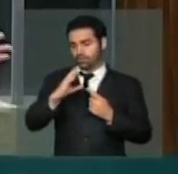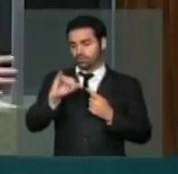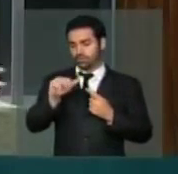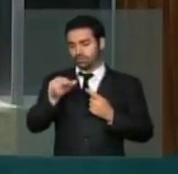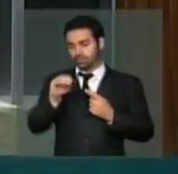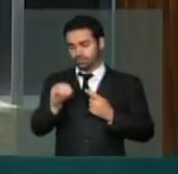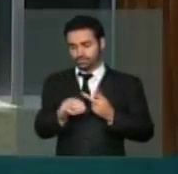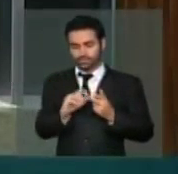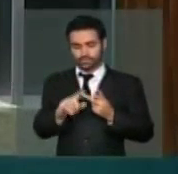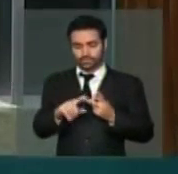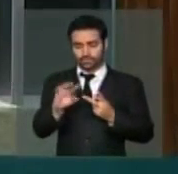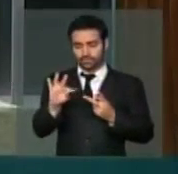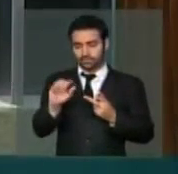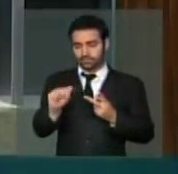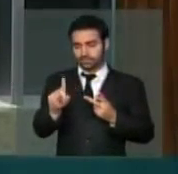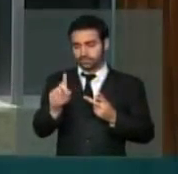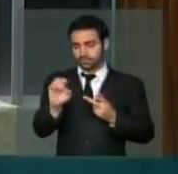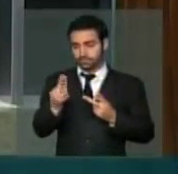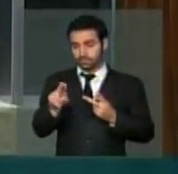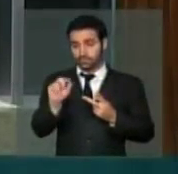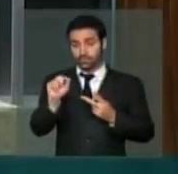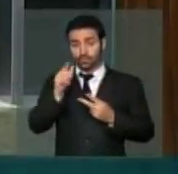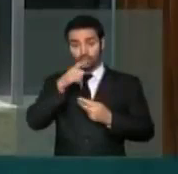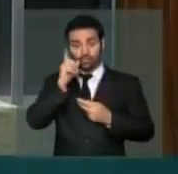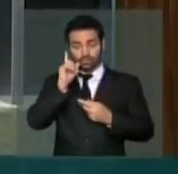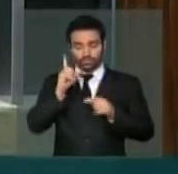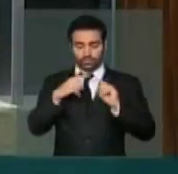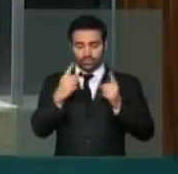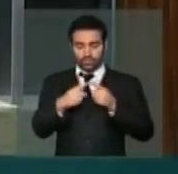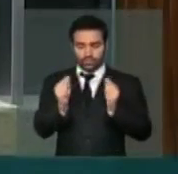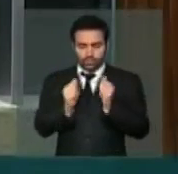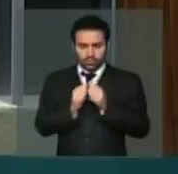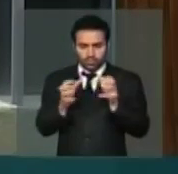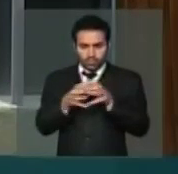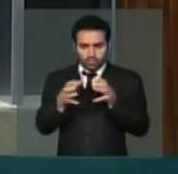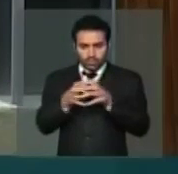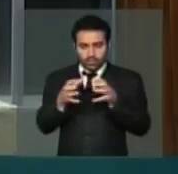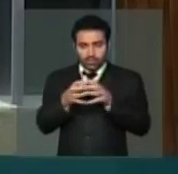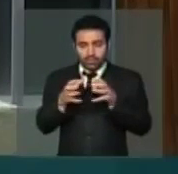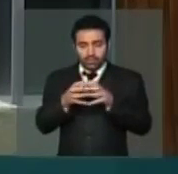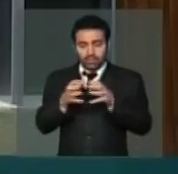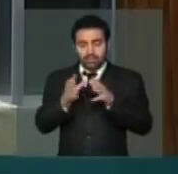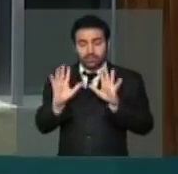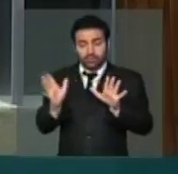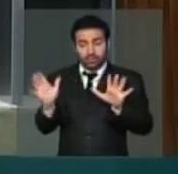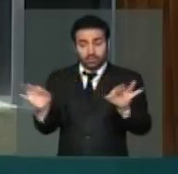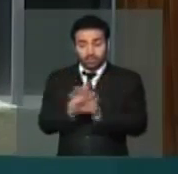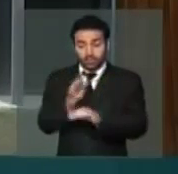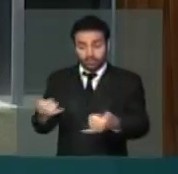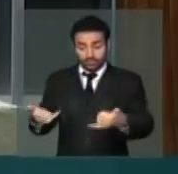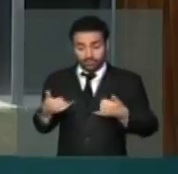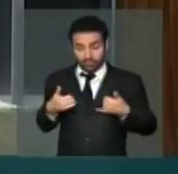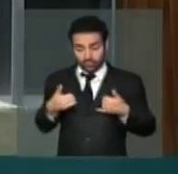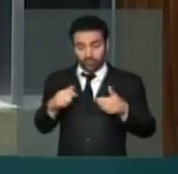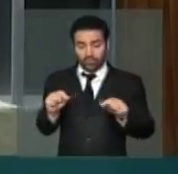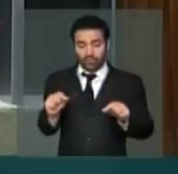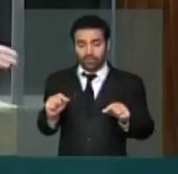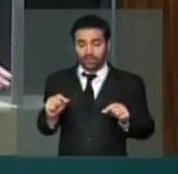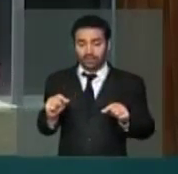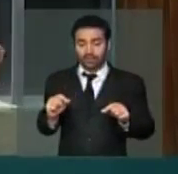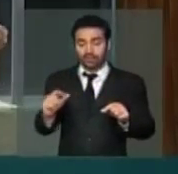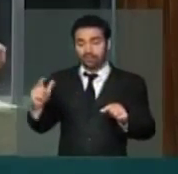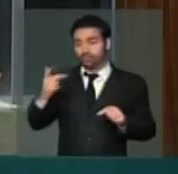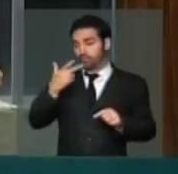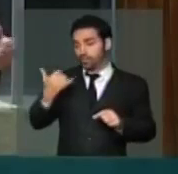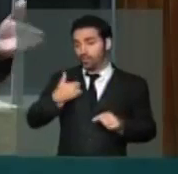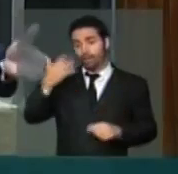Tadeu Alencar, e que ontem, em reunião com a nossa bancada, nos disse que